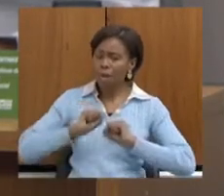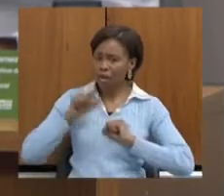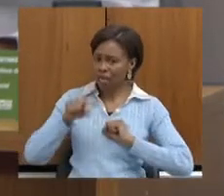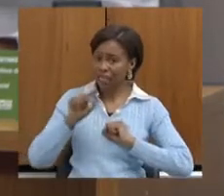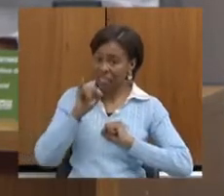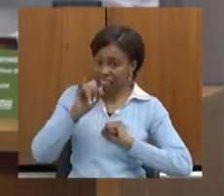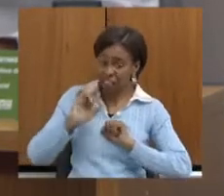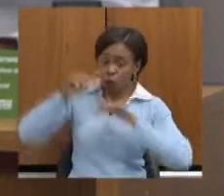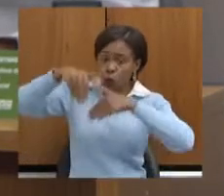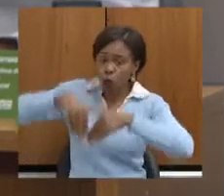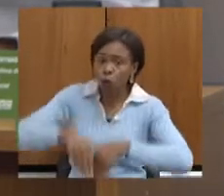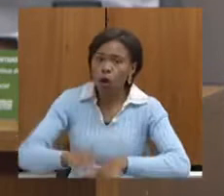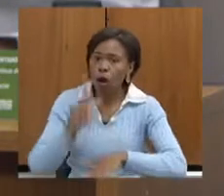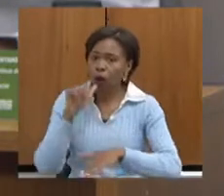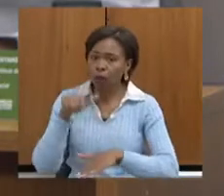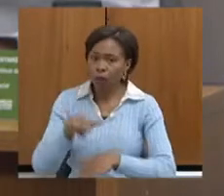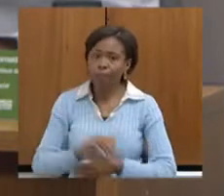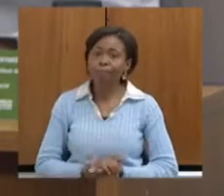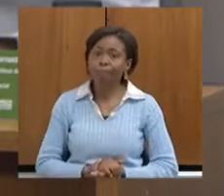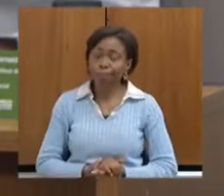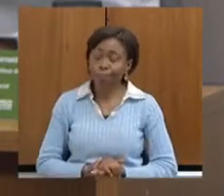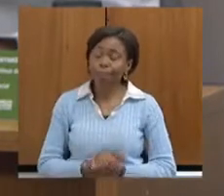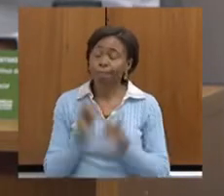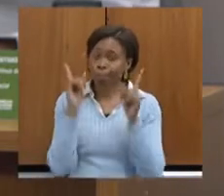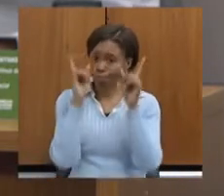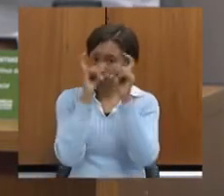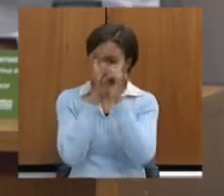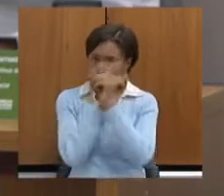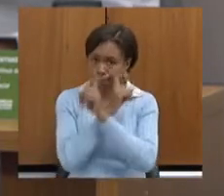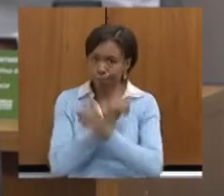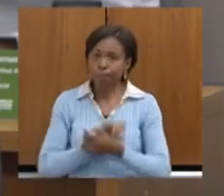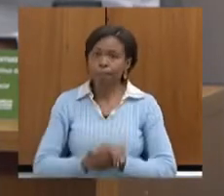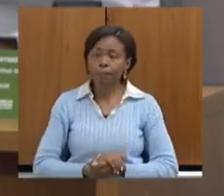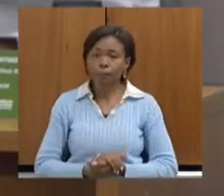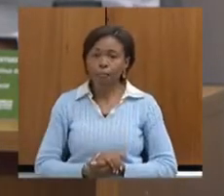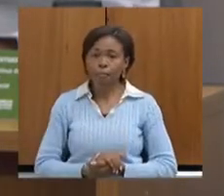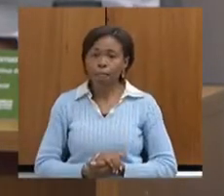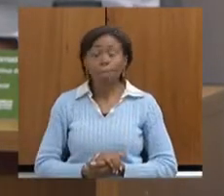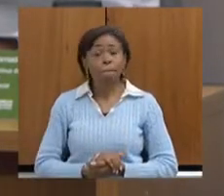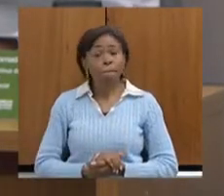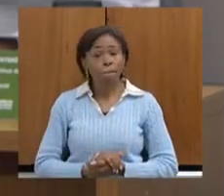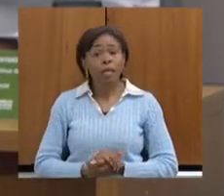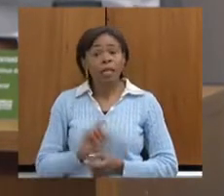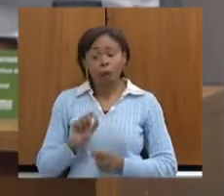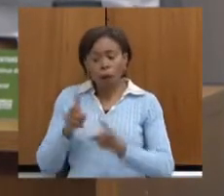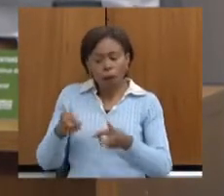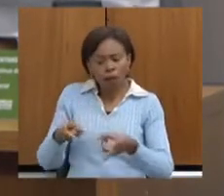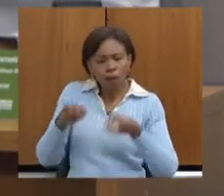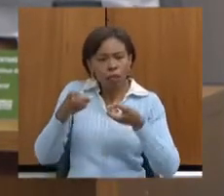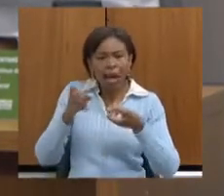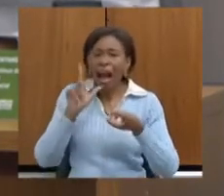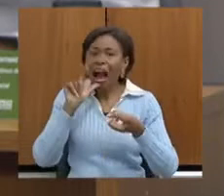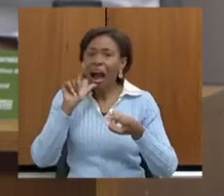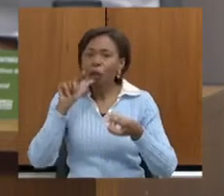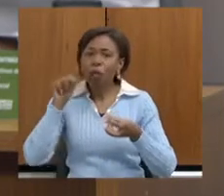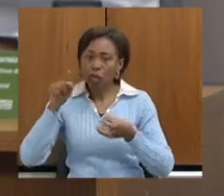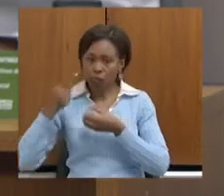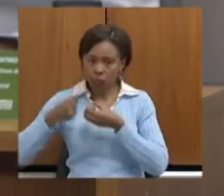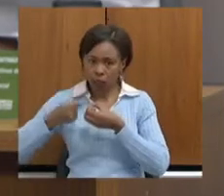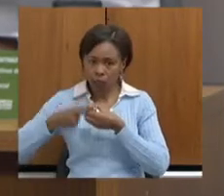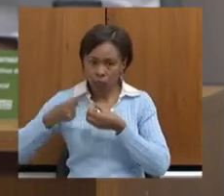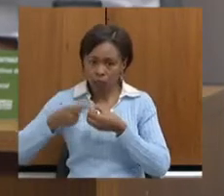Alice ele enfiar no rio então né É muito difícil e a nossa captação de água na nossa cidade